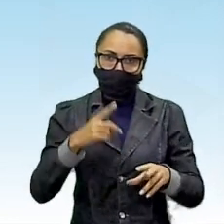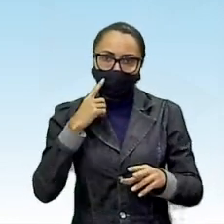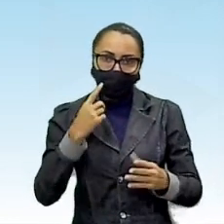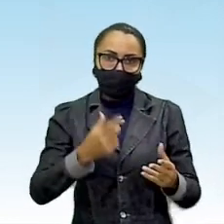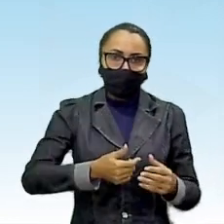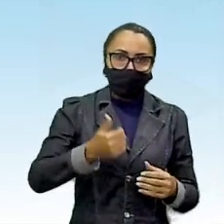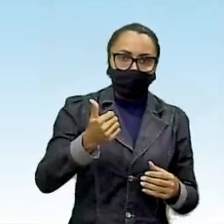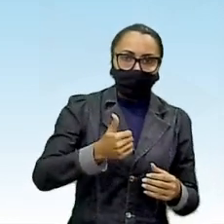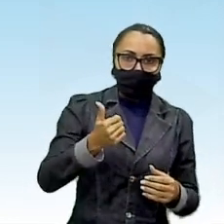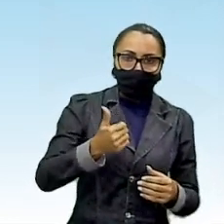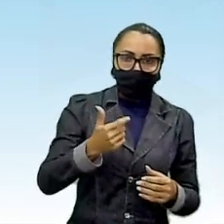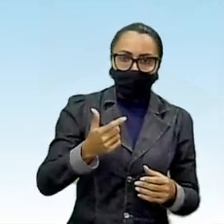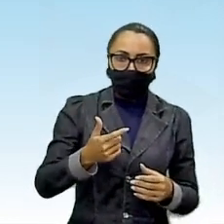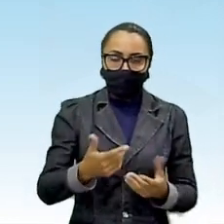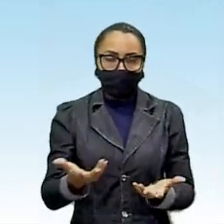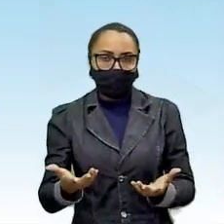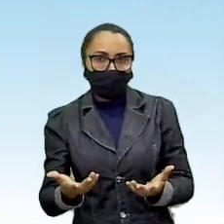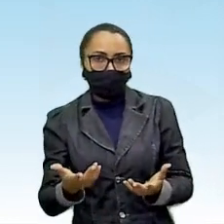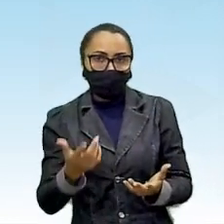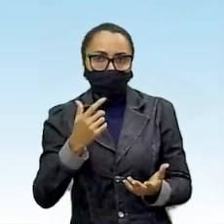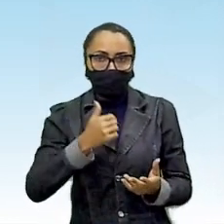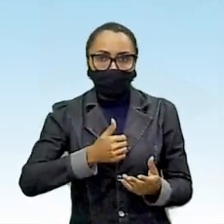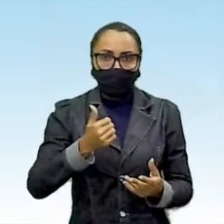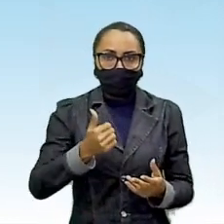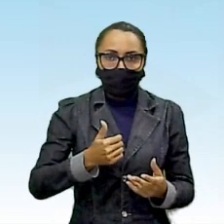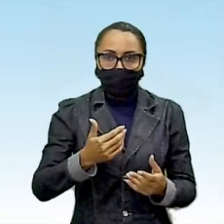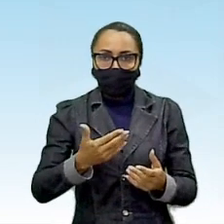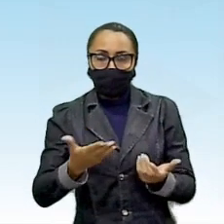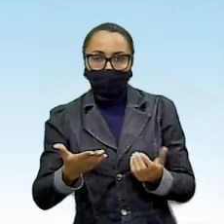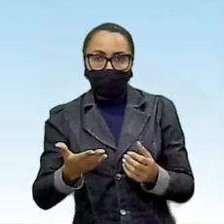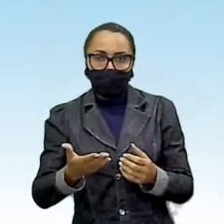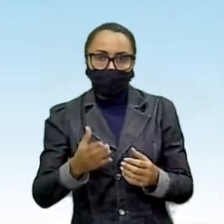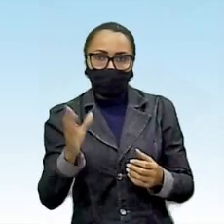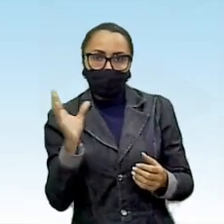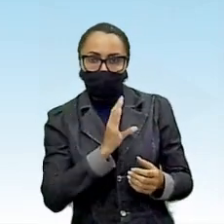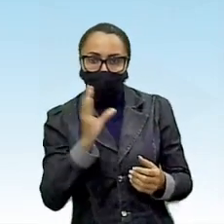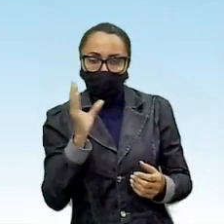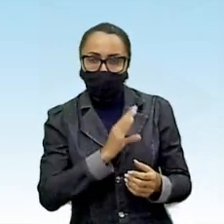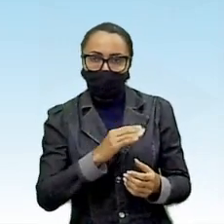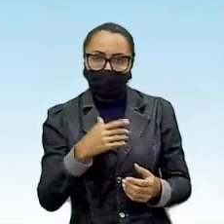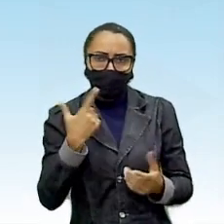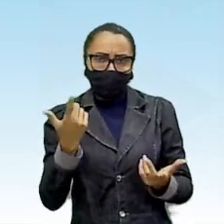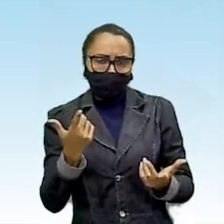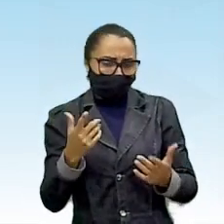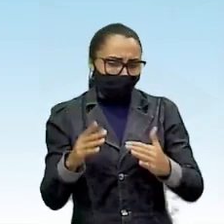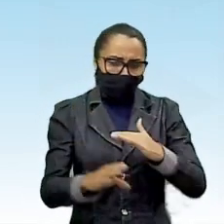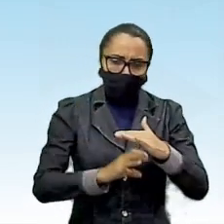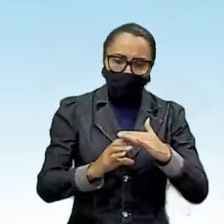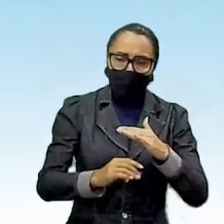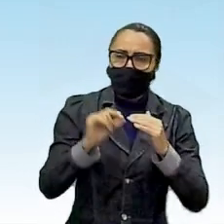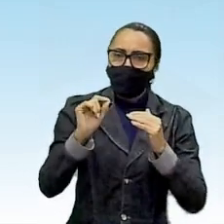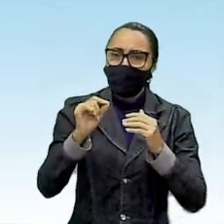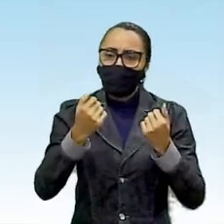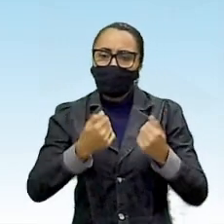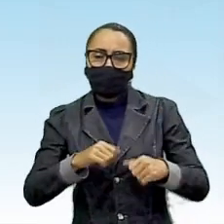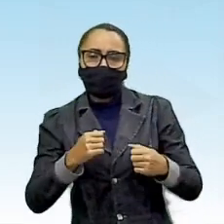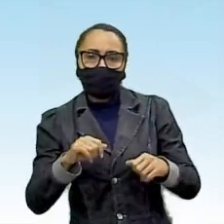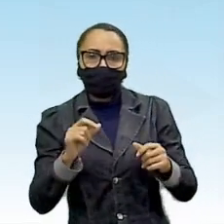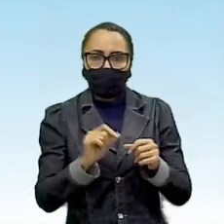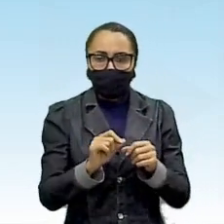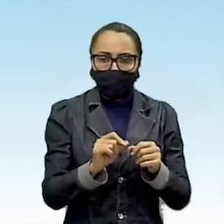primeiros socorros e também emergências de grande magnitude, o que a empresa ela precisa fazer